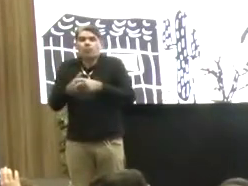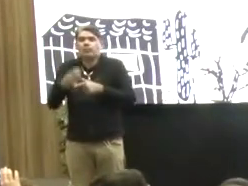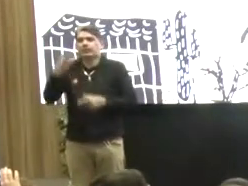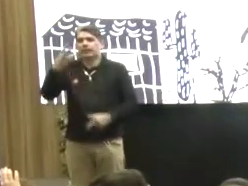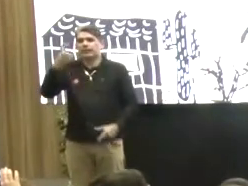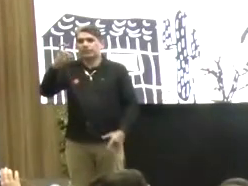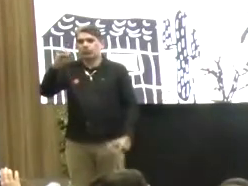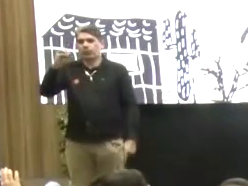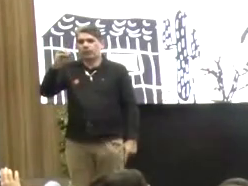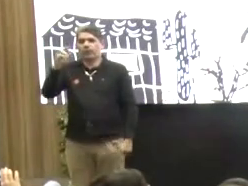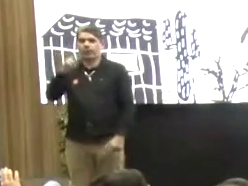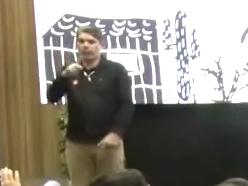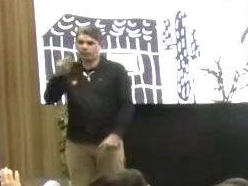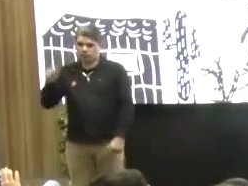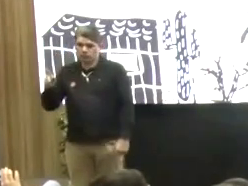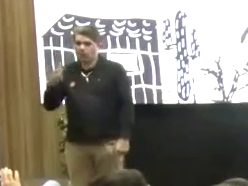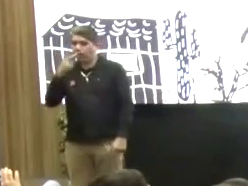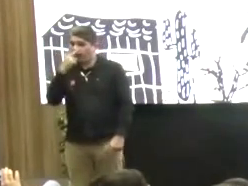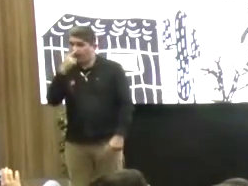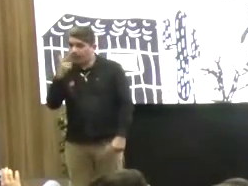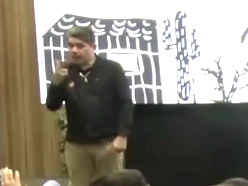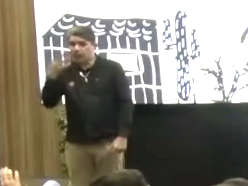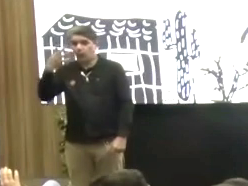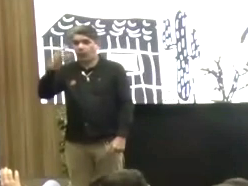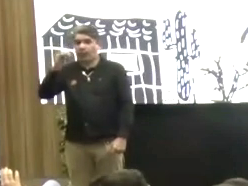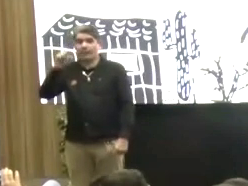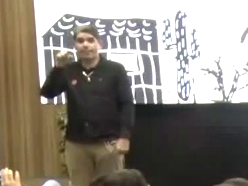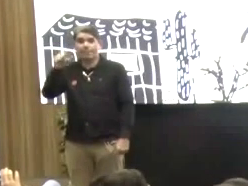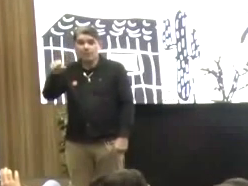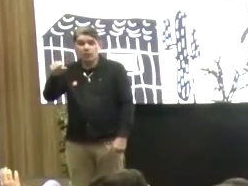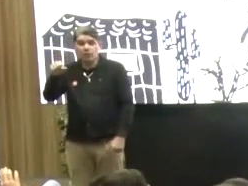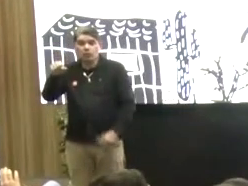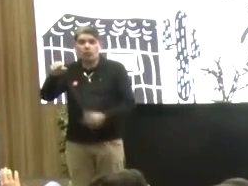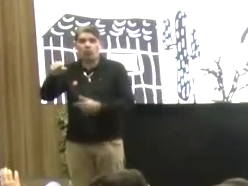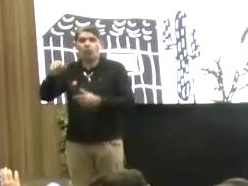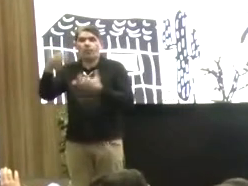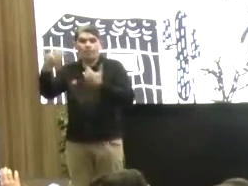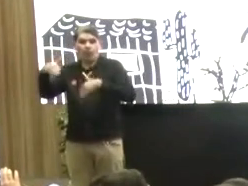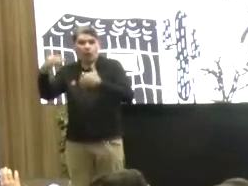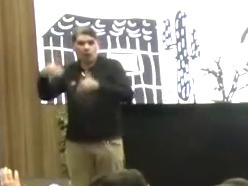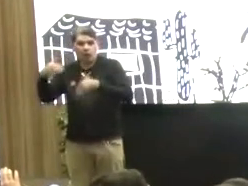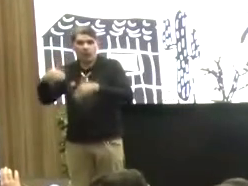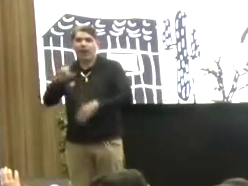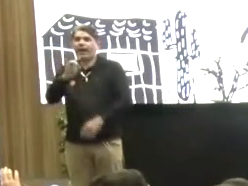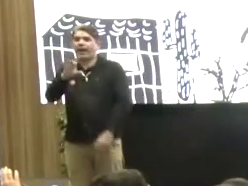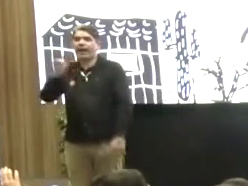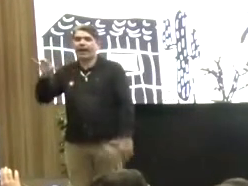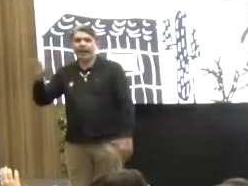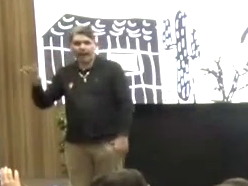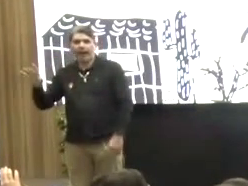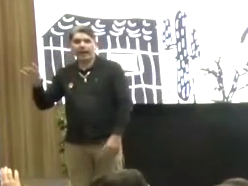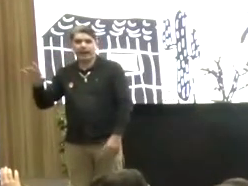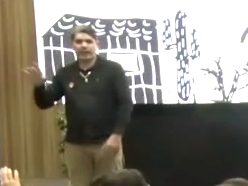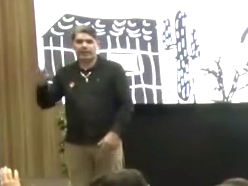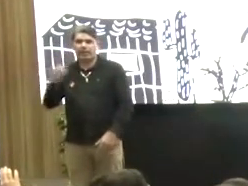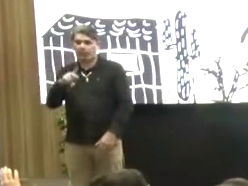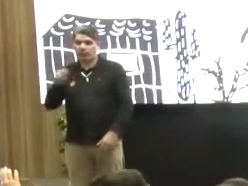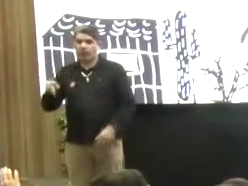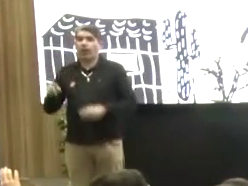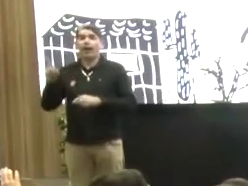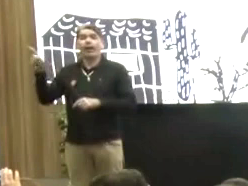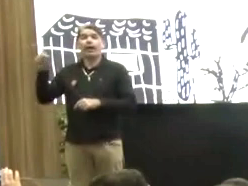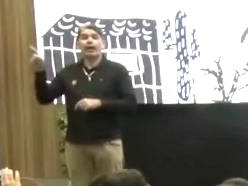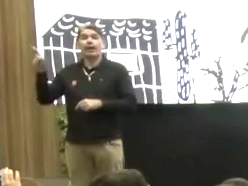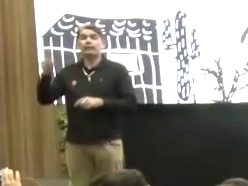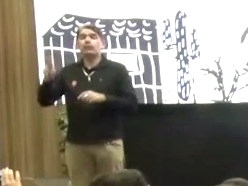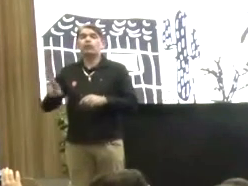calcula, dá uma média de 40 mil provas por professor. E, portanto, eles adotam robôs para fazer a avaliação